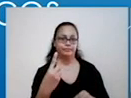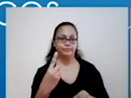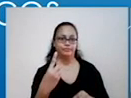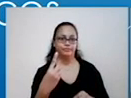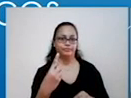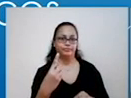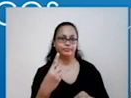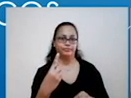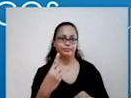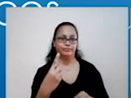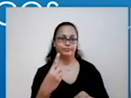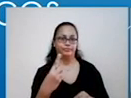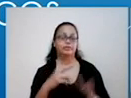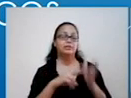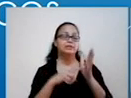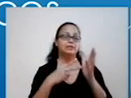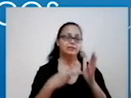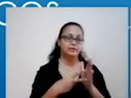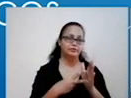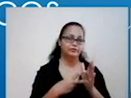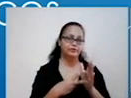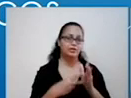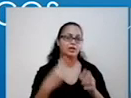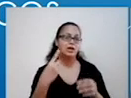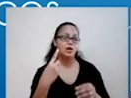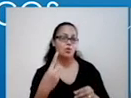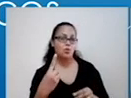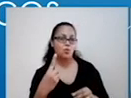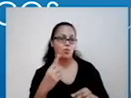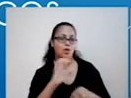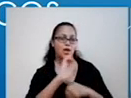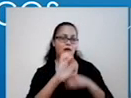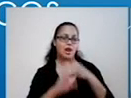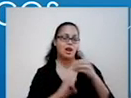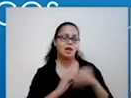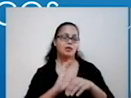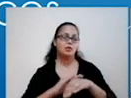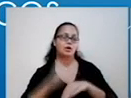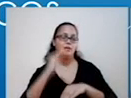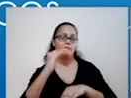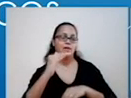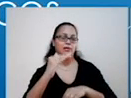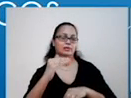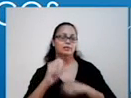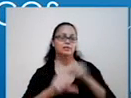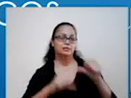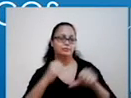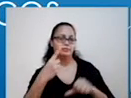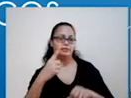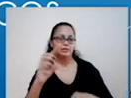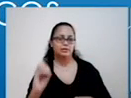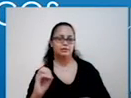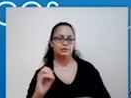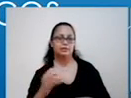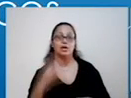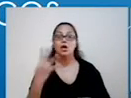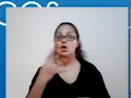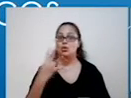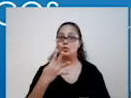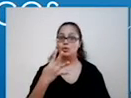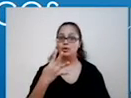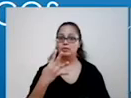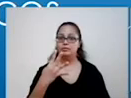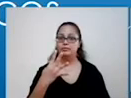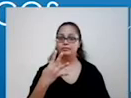ele tem 1 elétron a mais. Então, se ele teria 9, então ele passa a ter 10 elétrons. No quarto exemplo, que é o